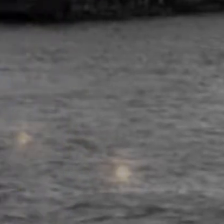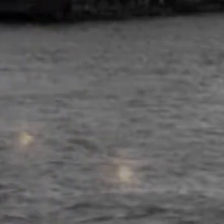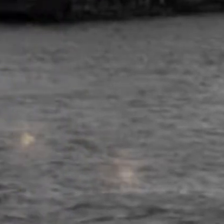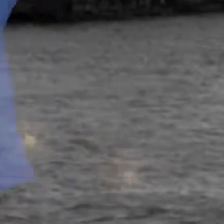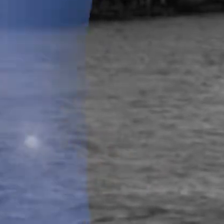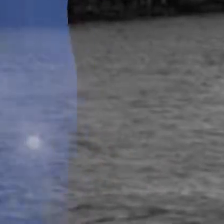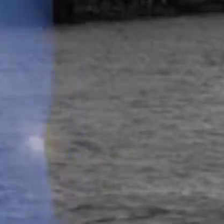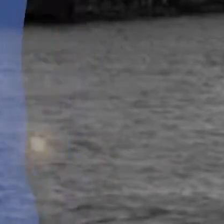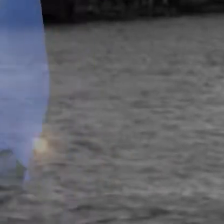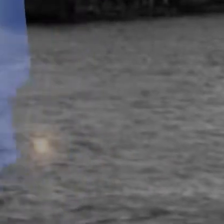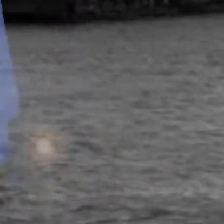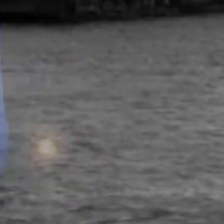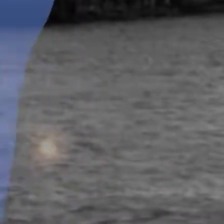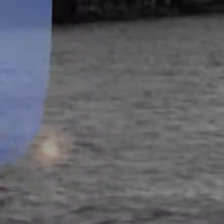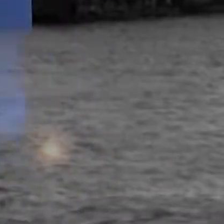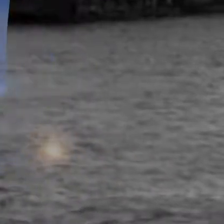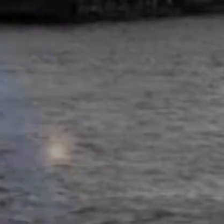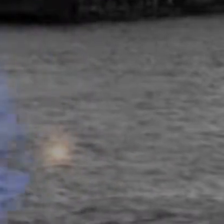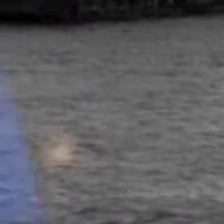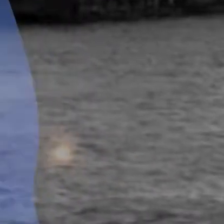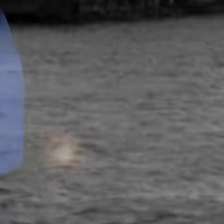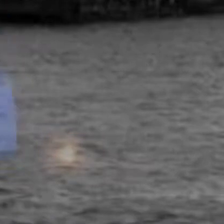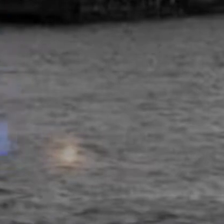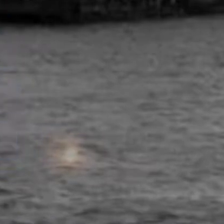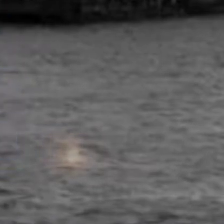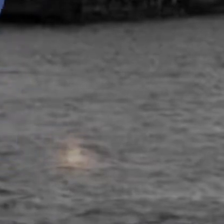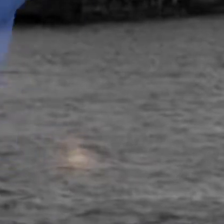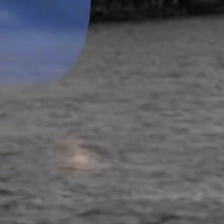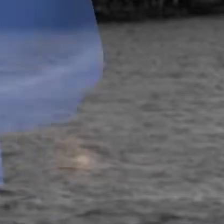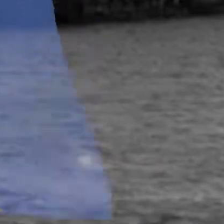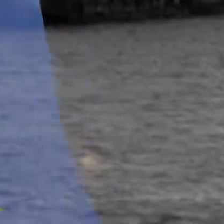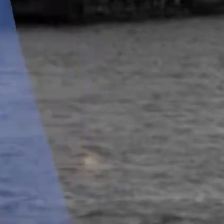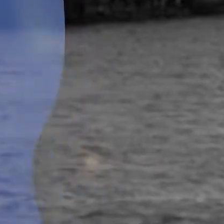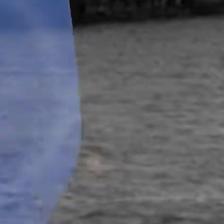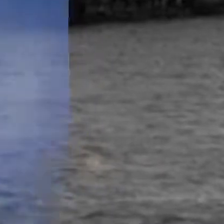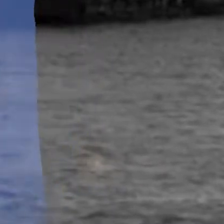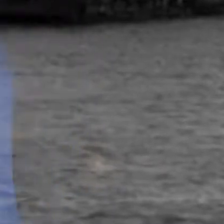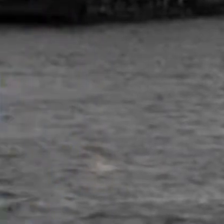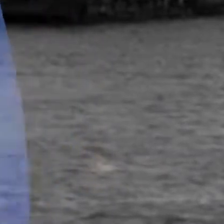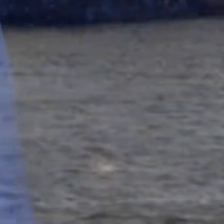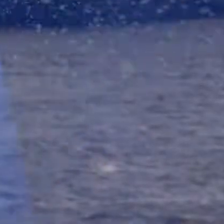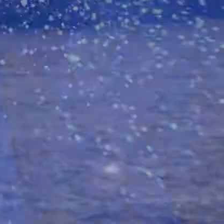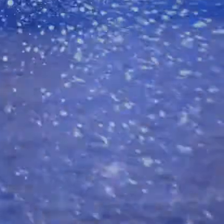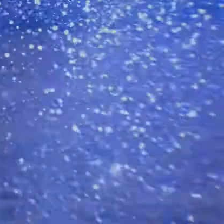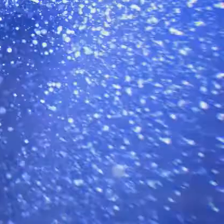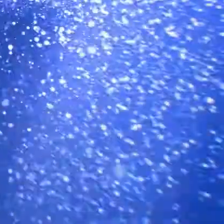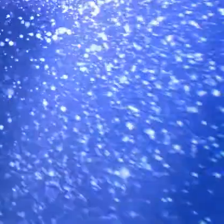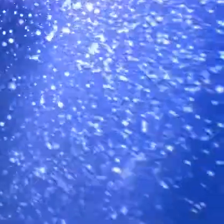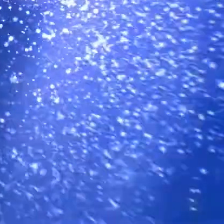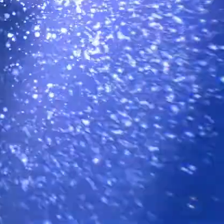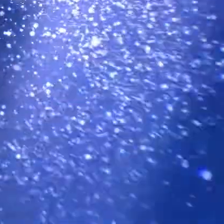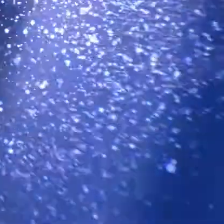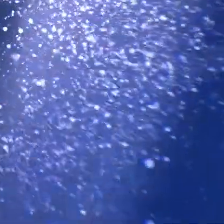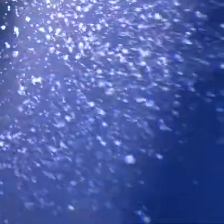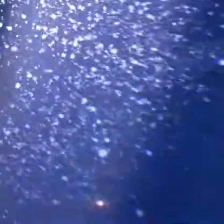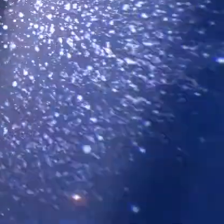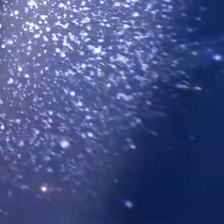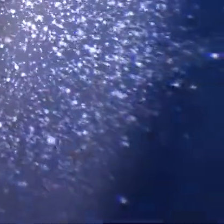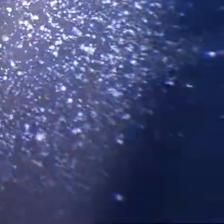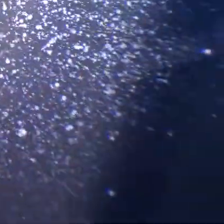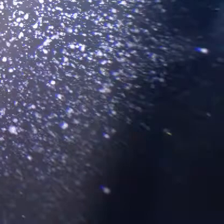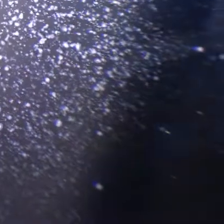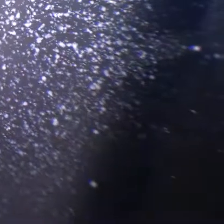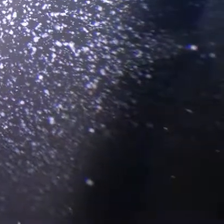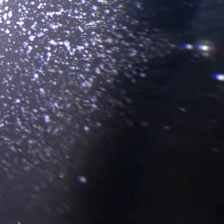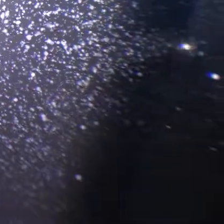afetou a cidade de Porto Murtinho a partir de maio de 1979. Sua carreira política